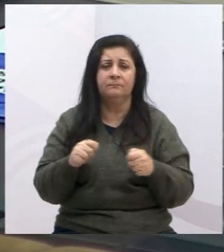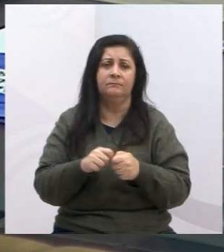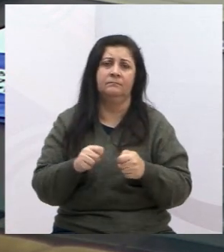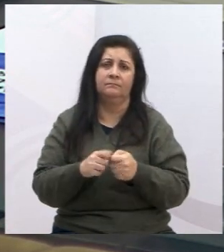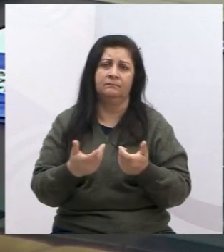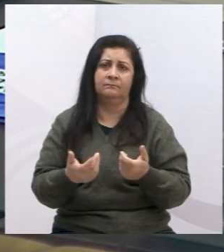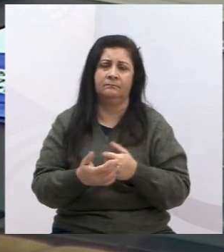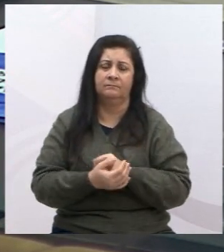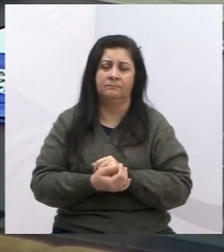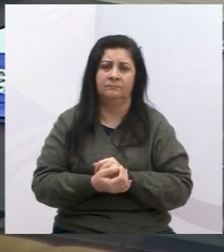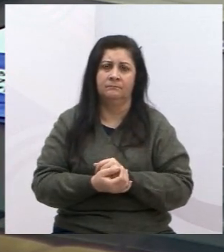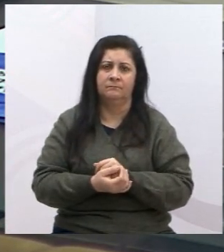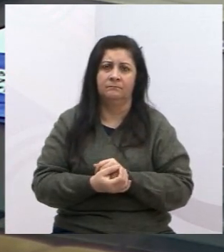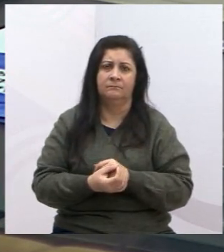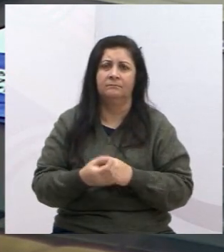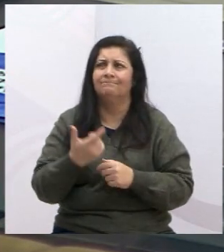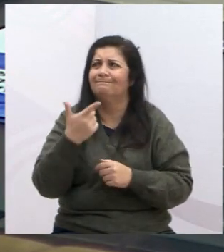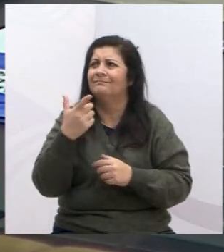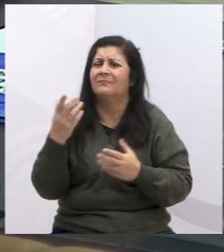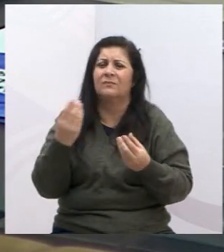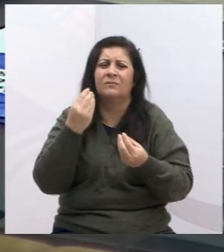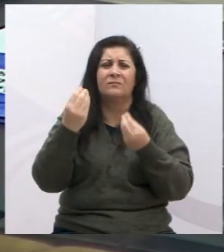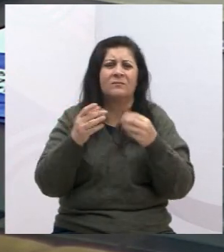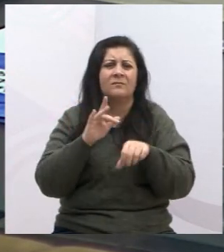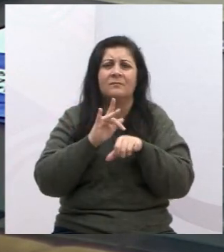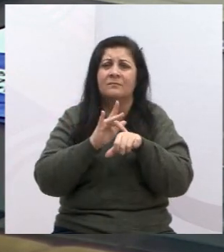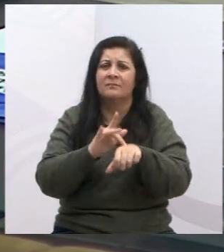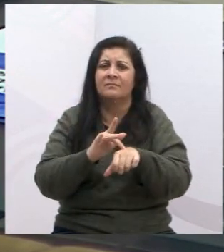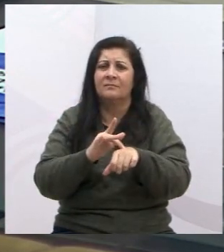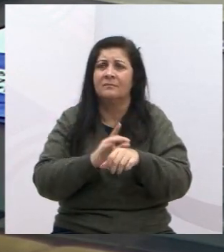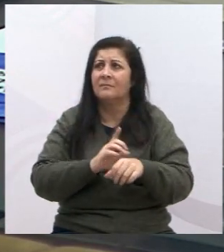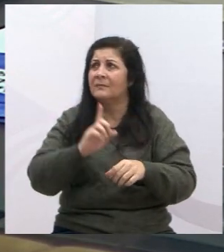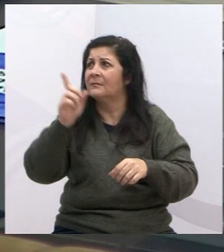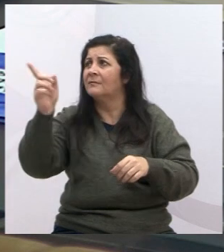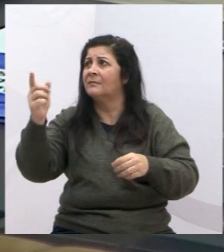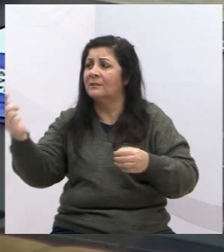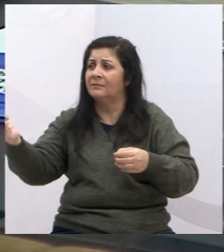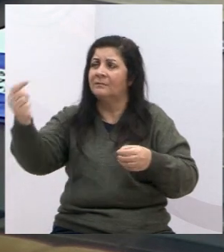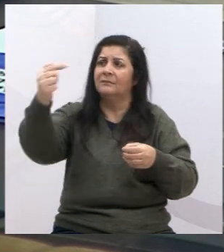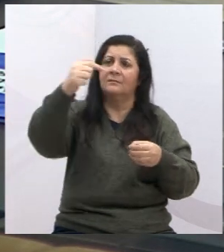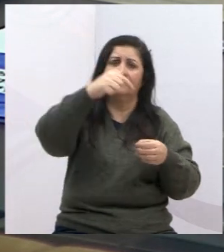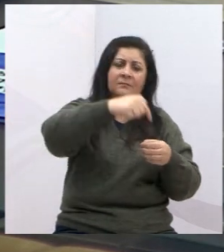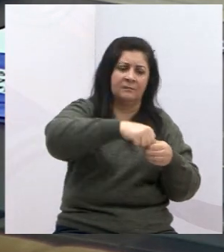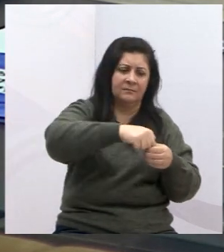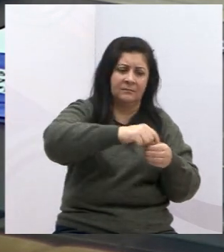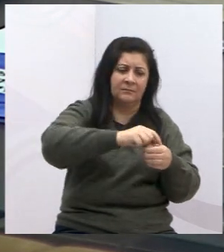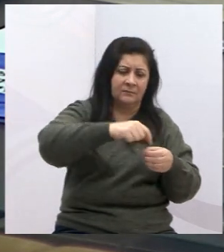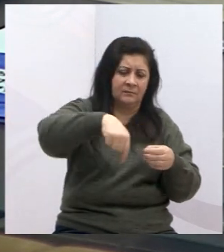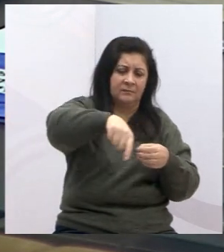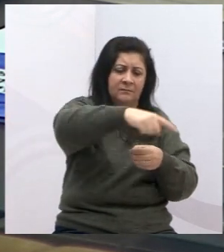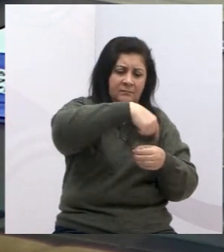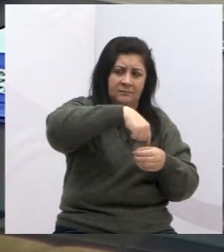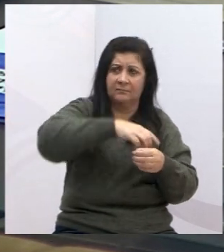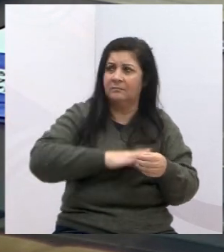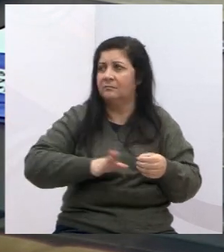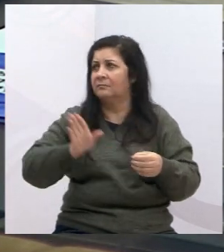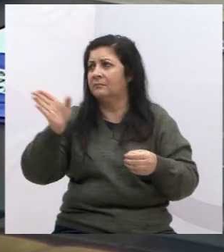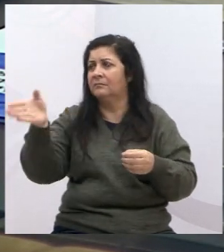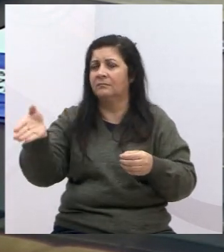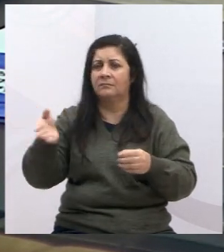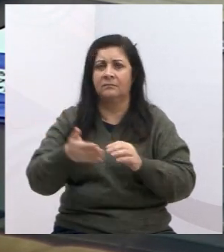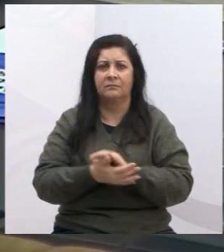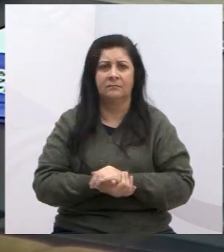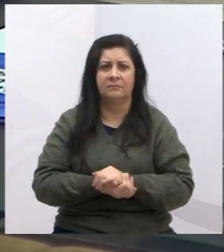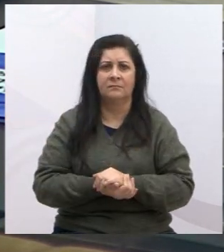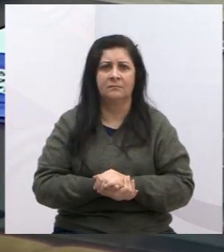Antônio da Boa Vista. Não tem lógico o cara sair de lá para vir dar volta aqui no Paraíso para voltar para o Santo Antônio da Boa Vista. está lá